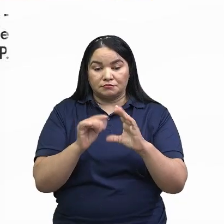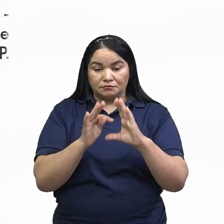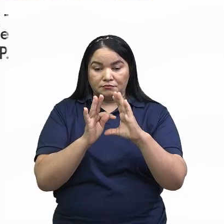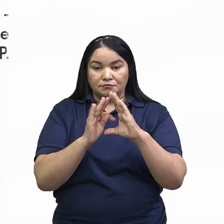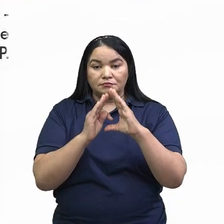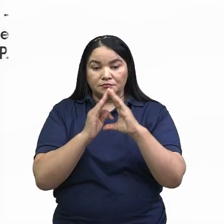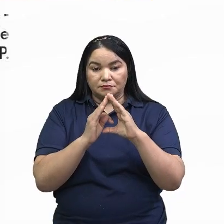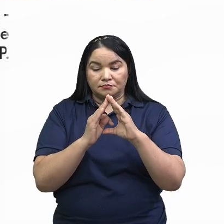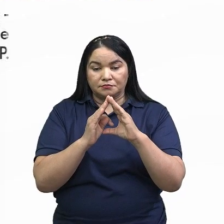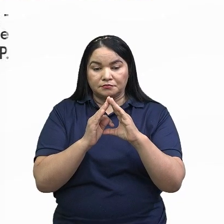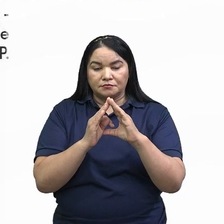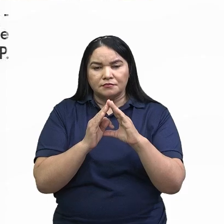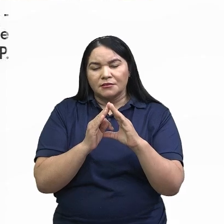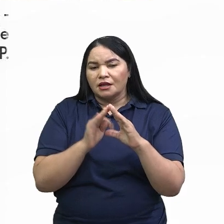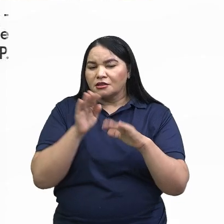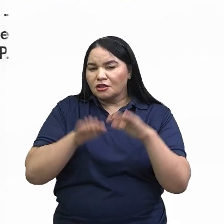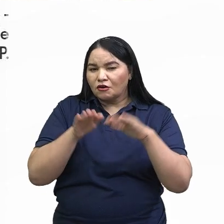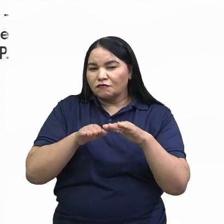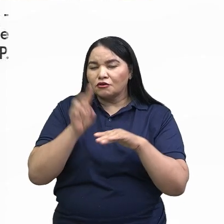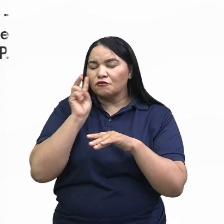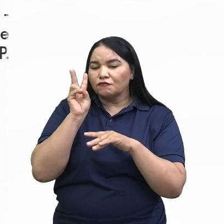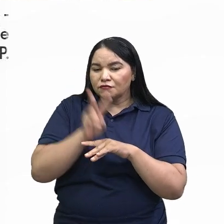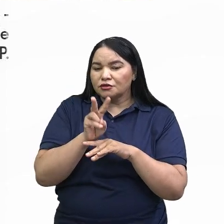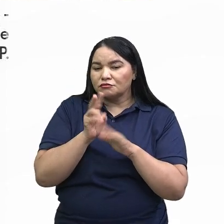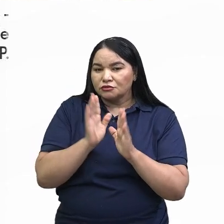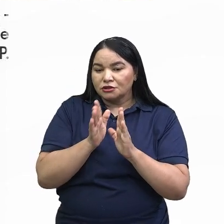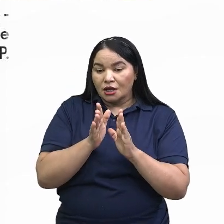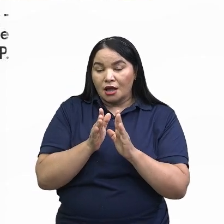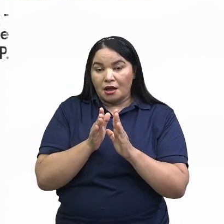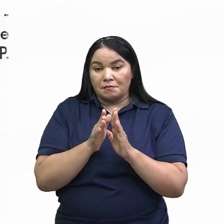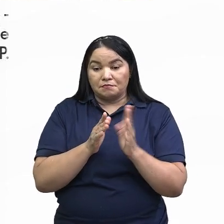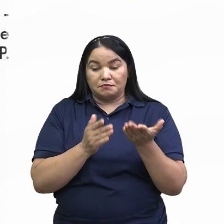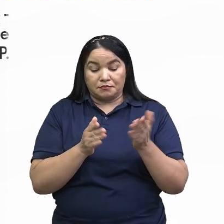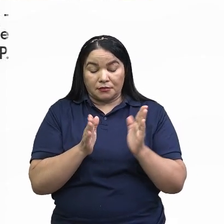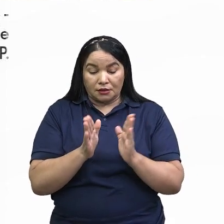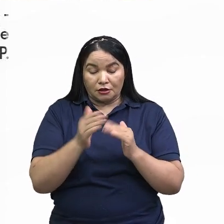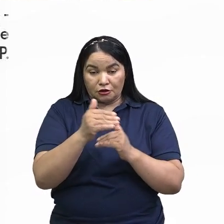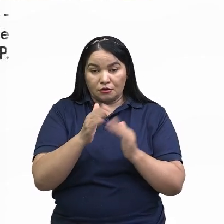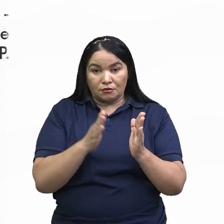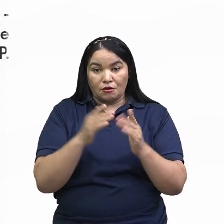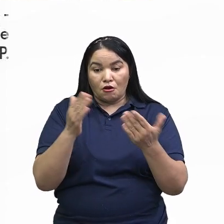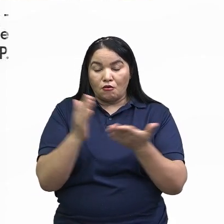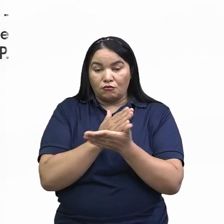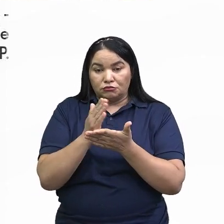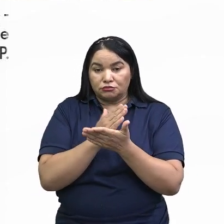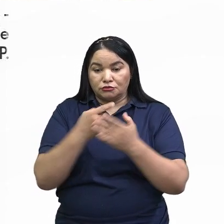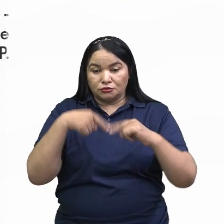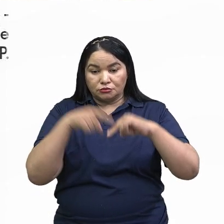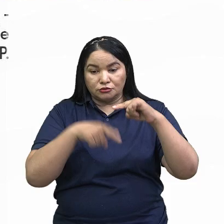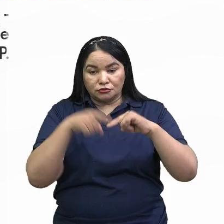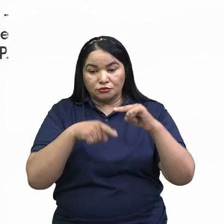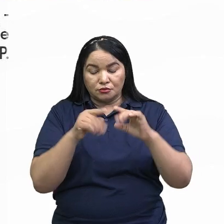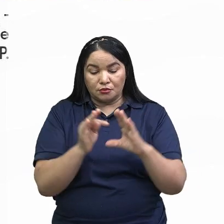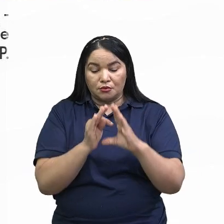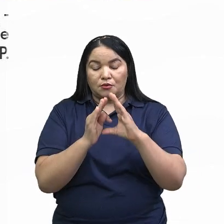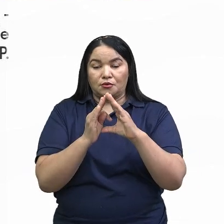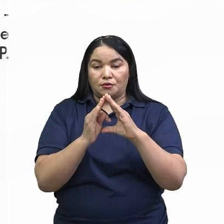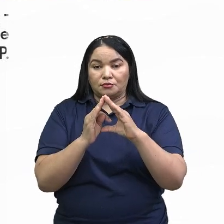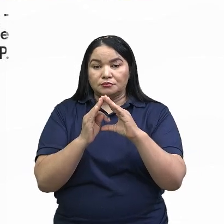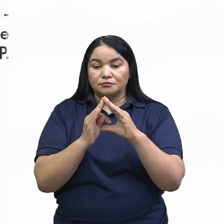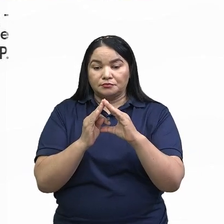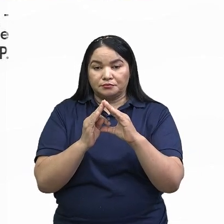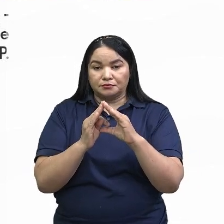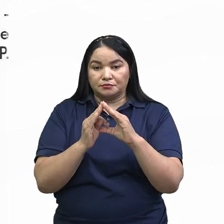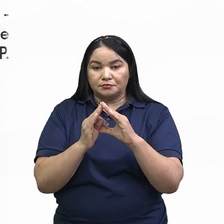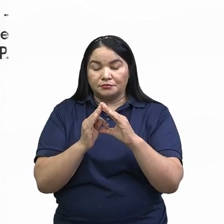só. Você provavelmente já observou nas embalagens de alguns produtos esse T dentro de um triângulo